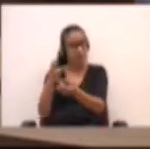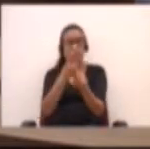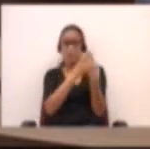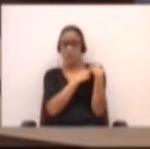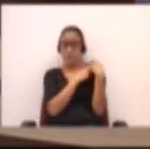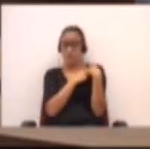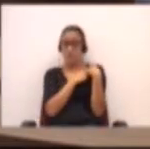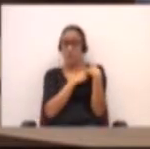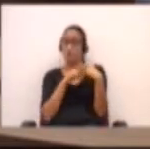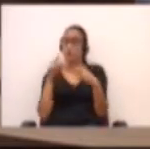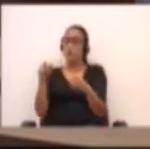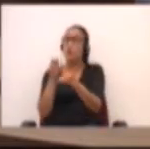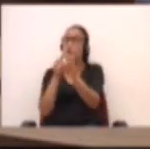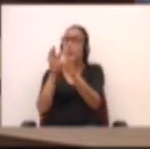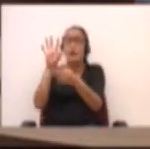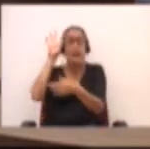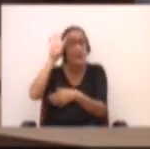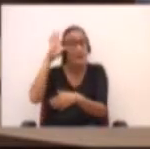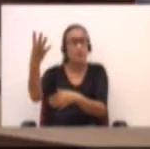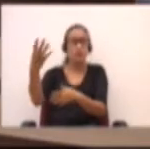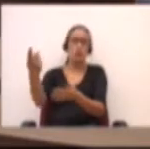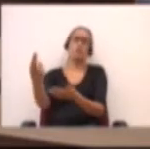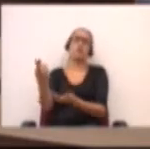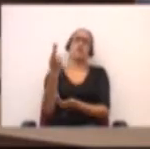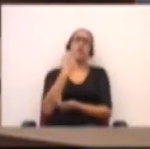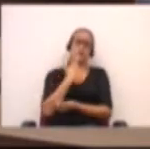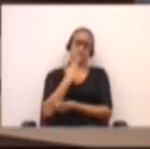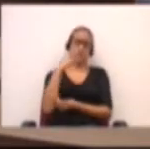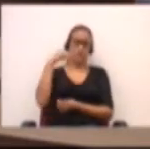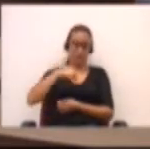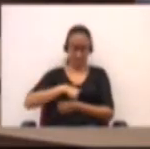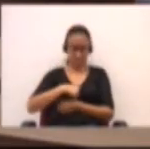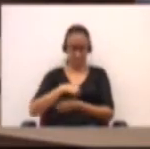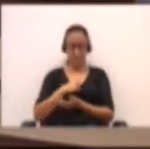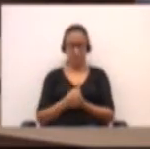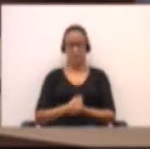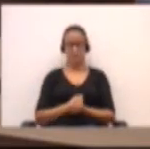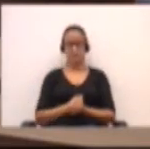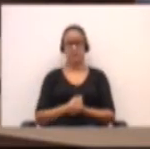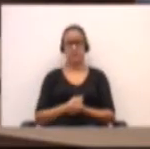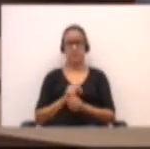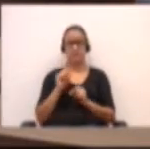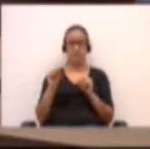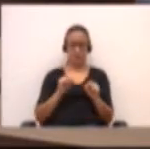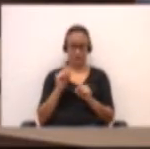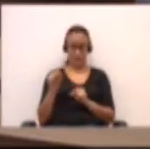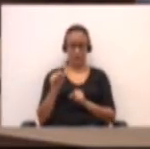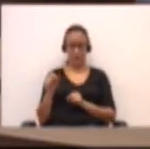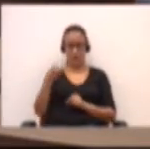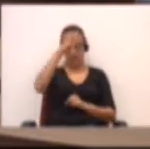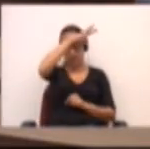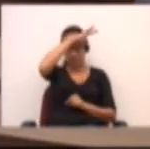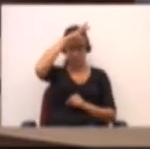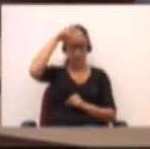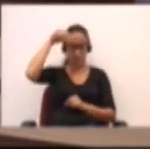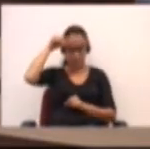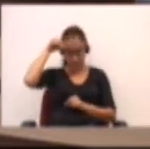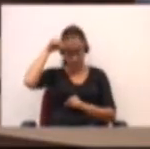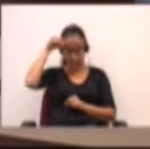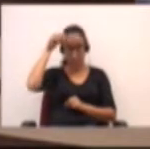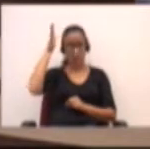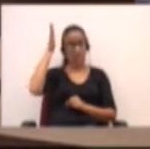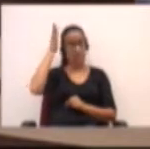e, em especial, a esse vereador o que segue. A Prefeitura Municipal de Limeira tem consciência que as obras